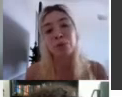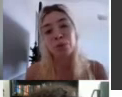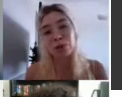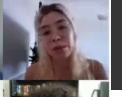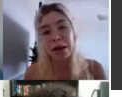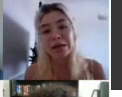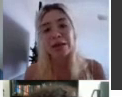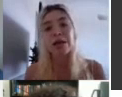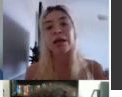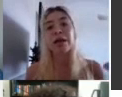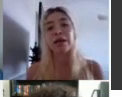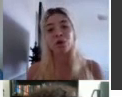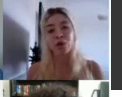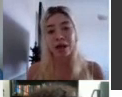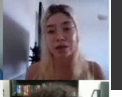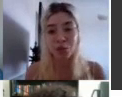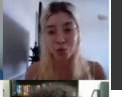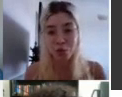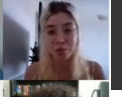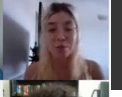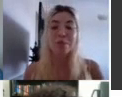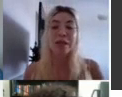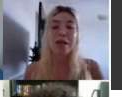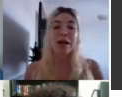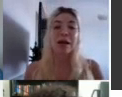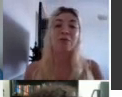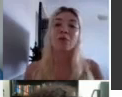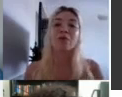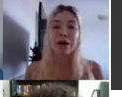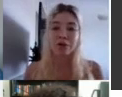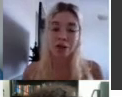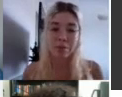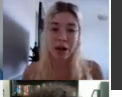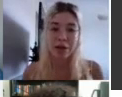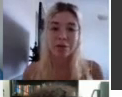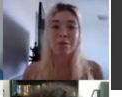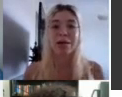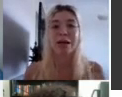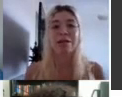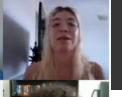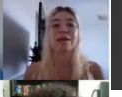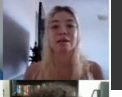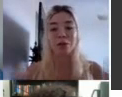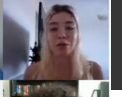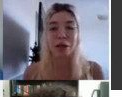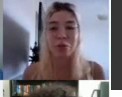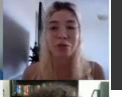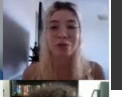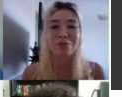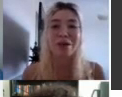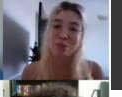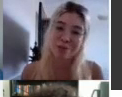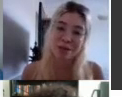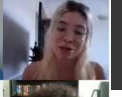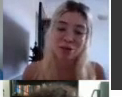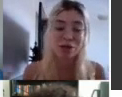trabalhos mesmo no CEPESC e no Congresso UFBA. Foram vários os trabalhos, mas em detrimento do tempo